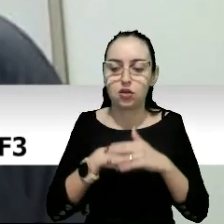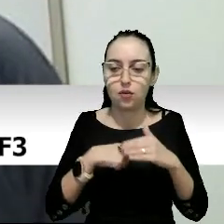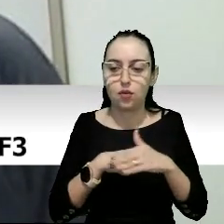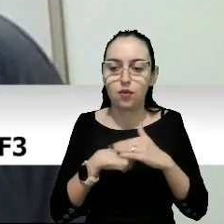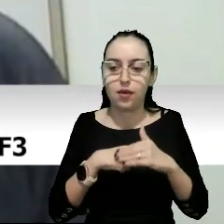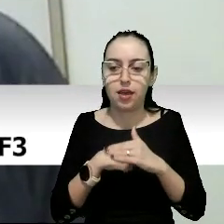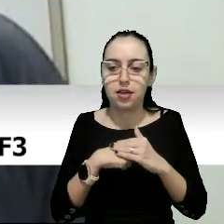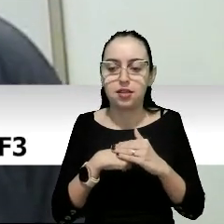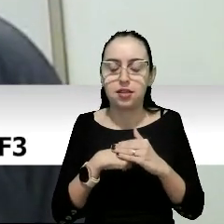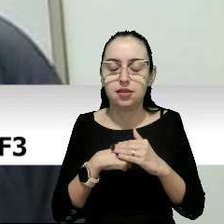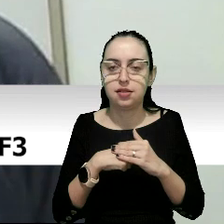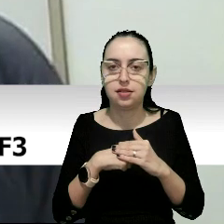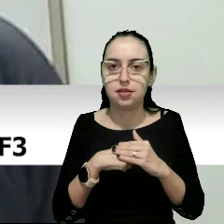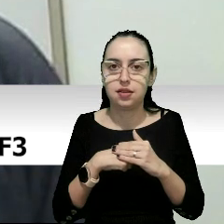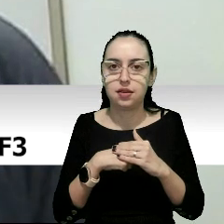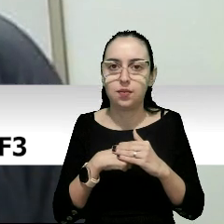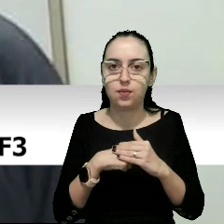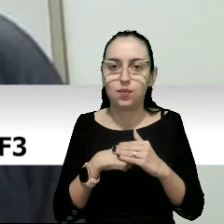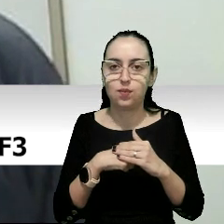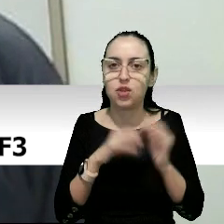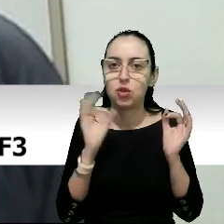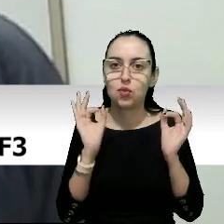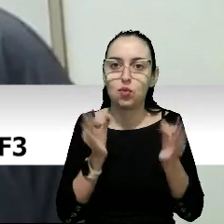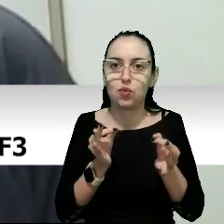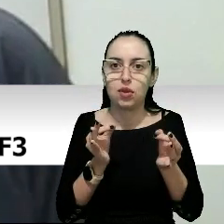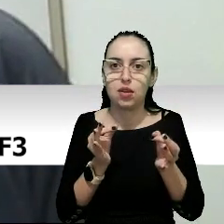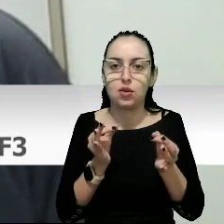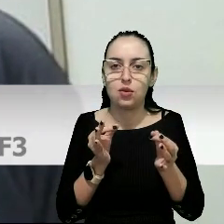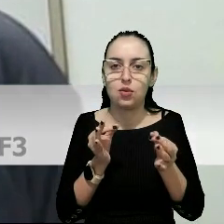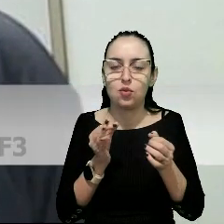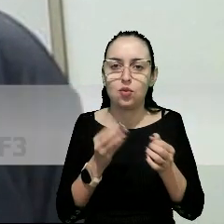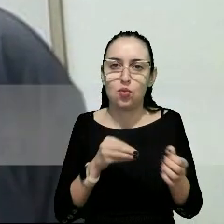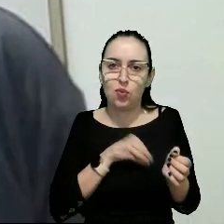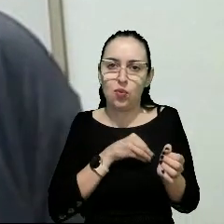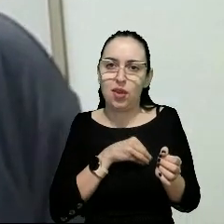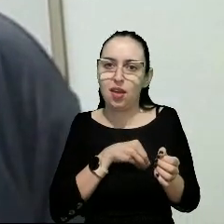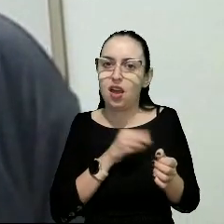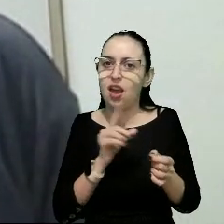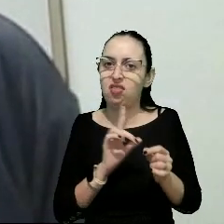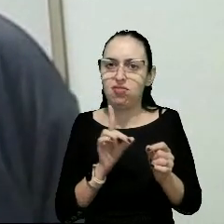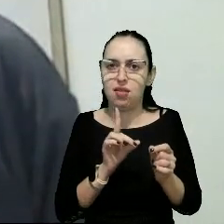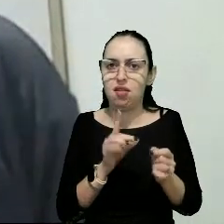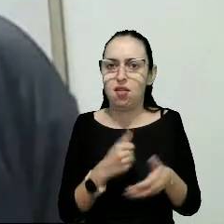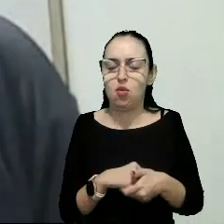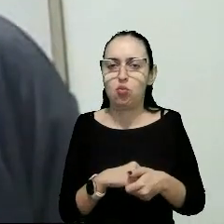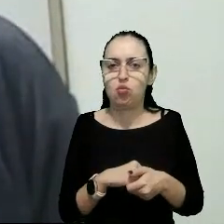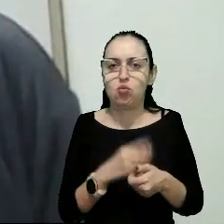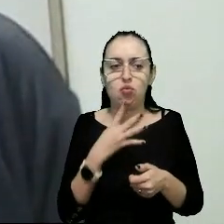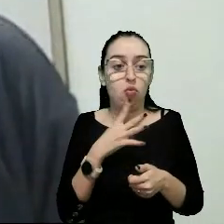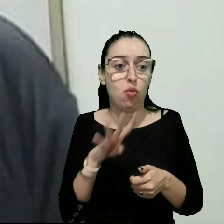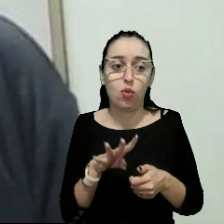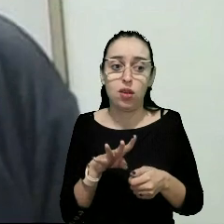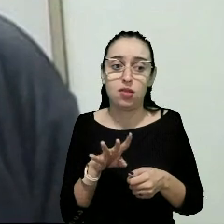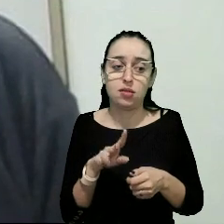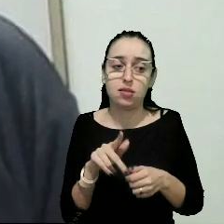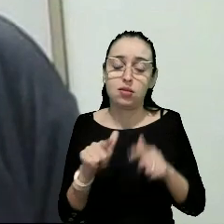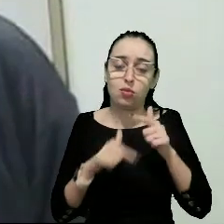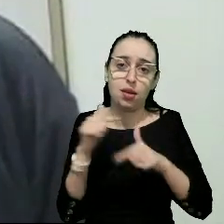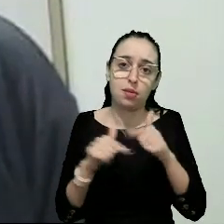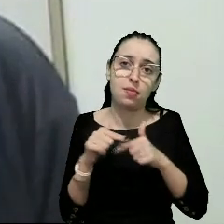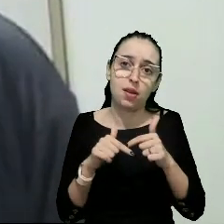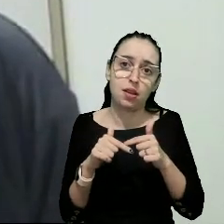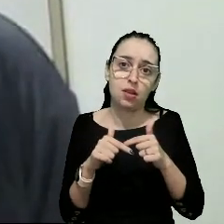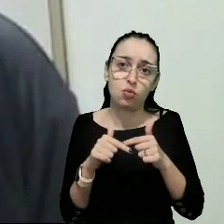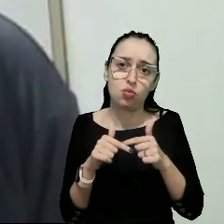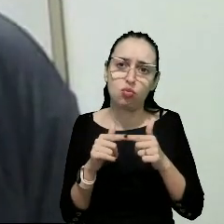participado dessa conversa. Realmente, eu acho que não é pecado nenhum dizer que